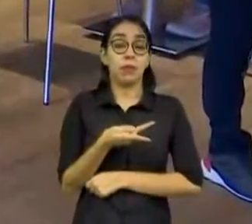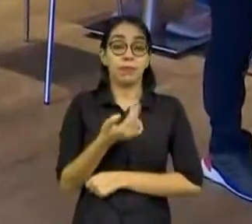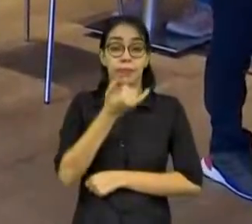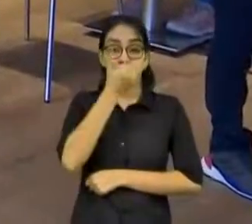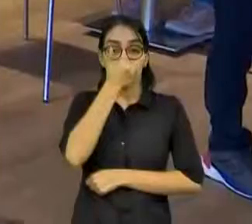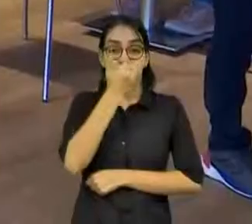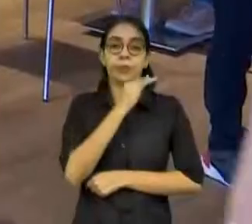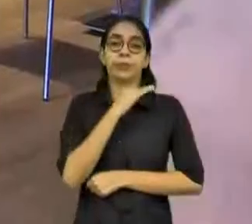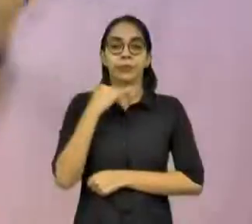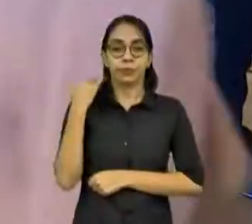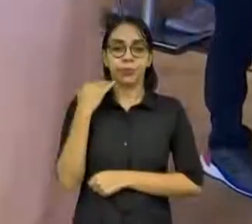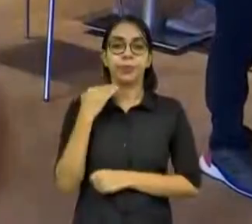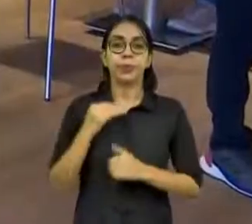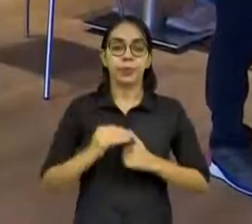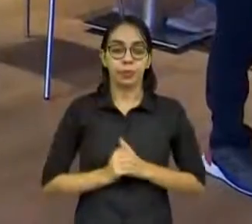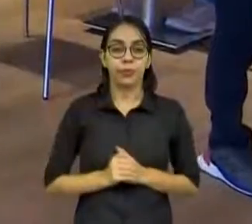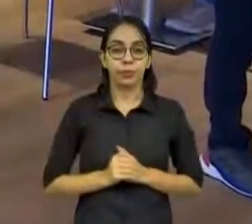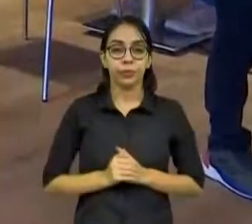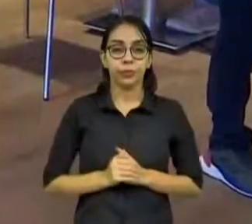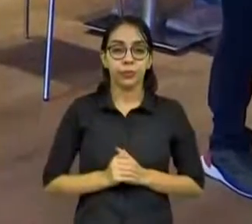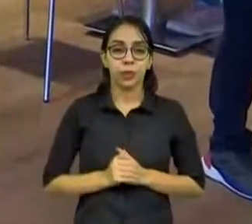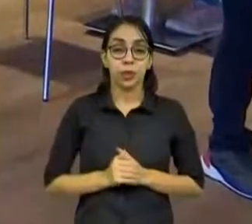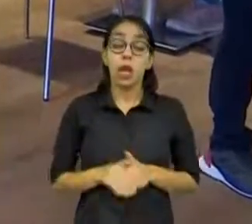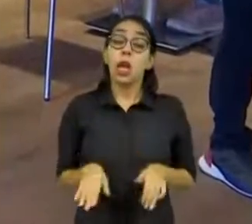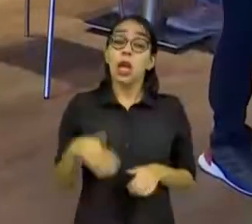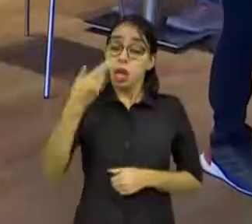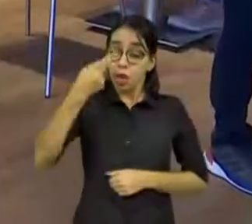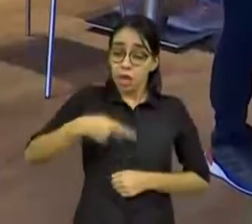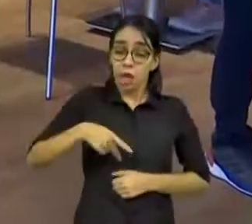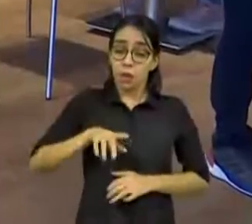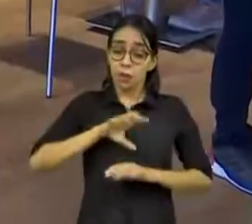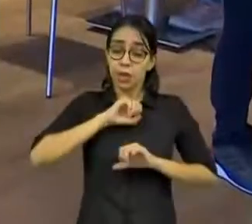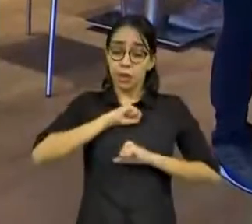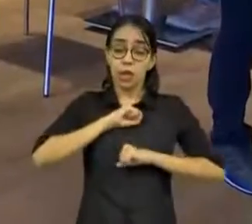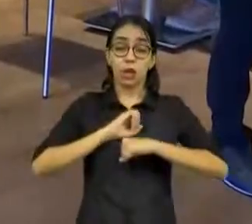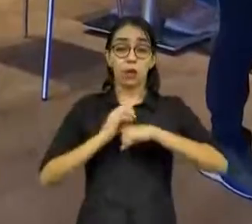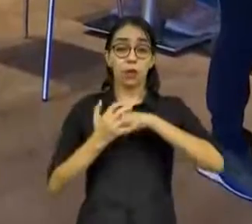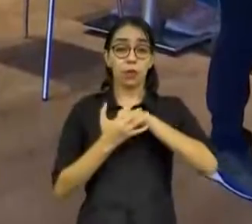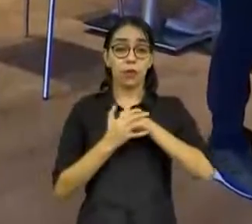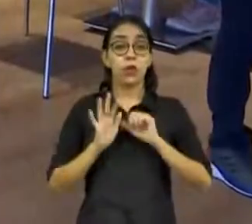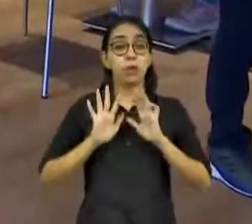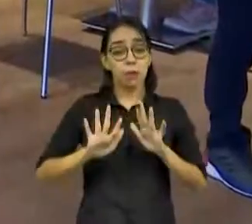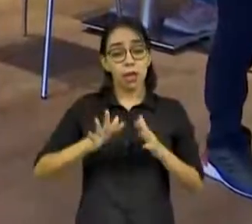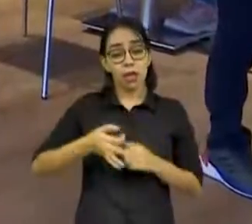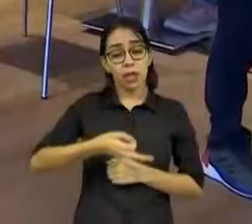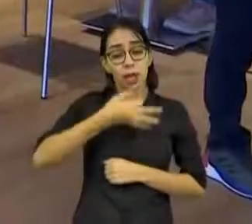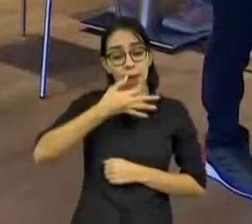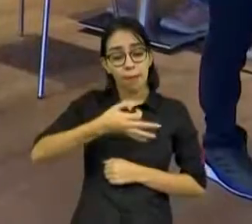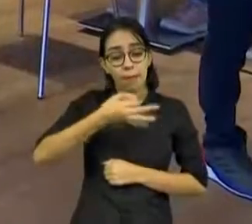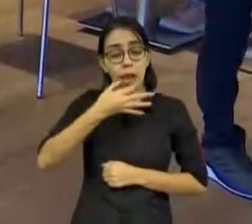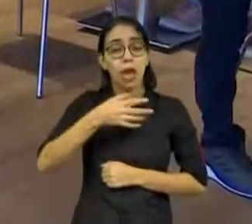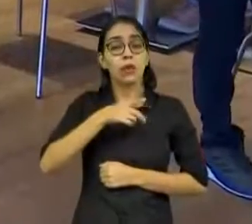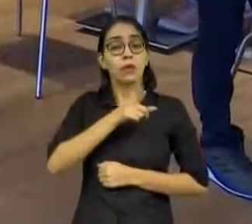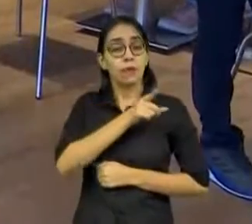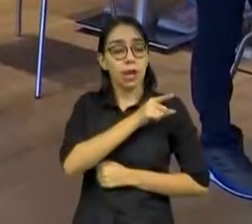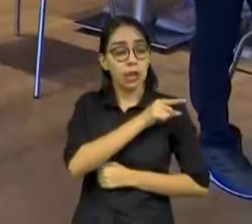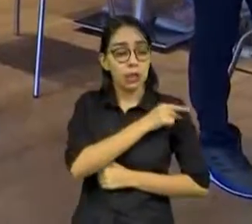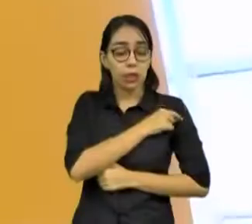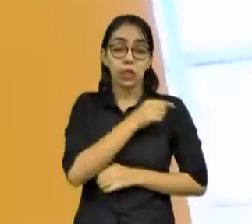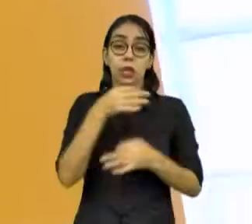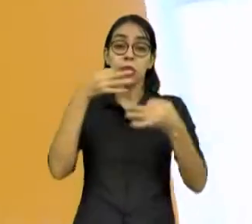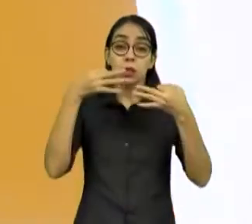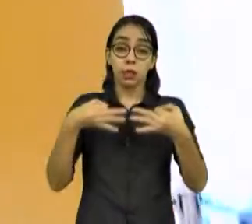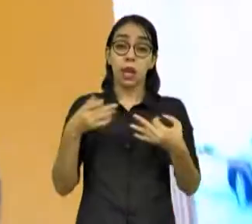faleceu. Eu tive também Covid, mas tomei a medicação certa, tomei minha vacina. Estou aqui contando a